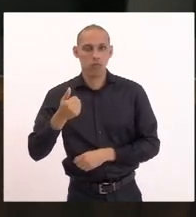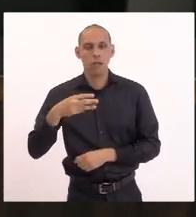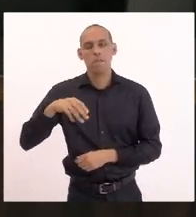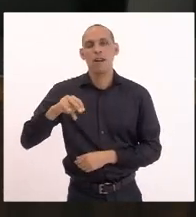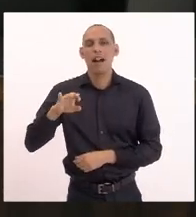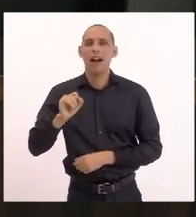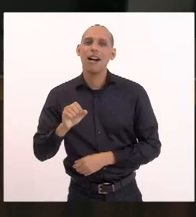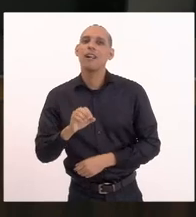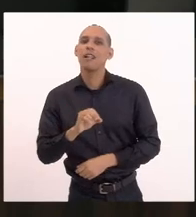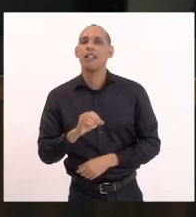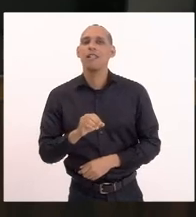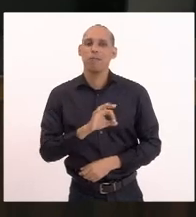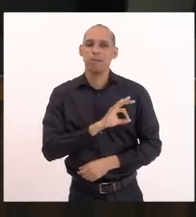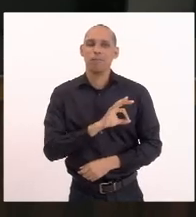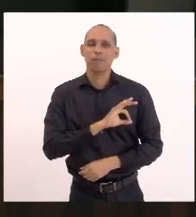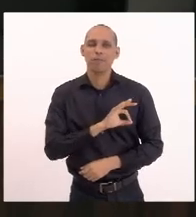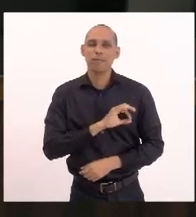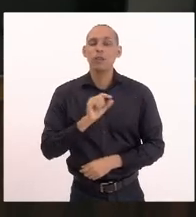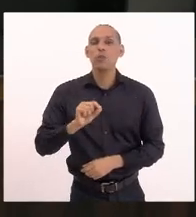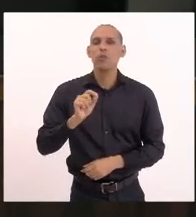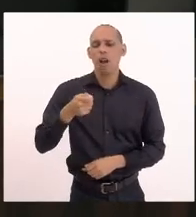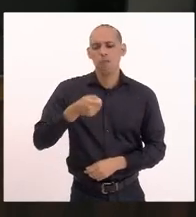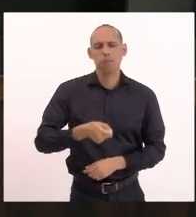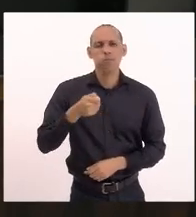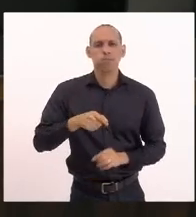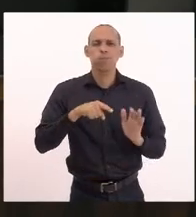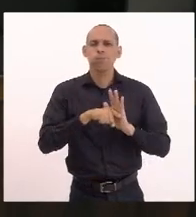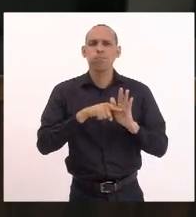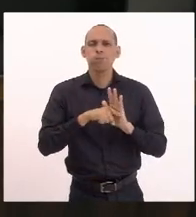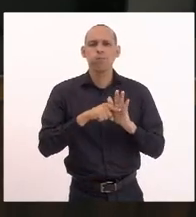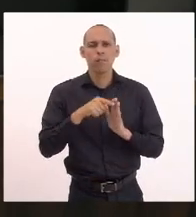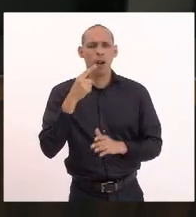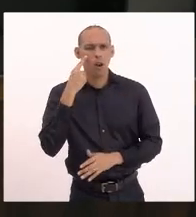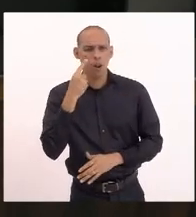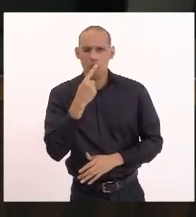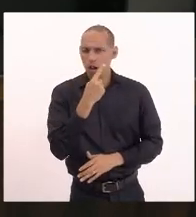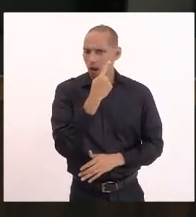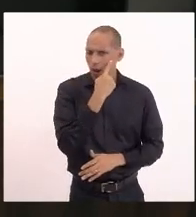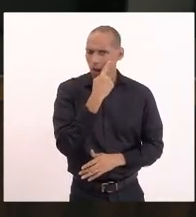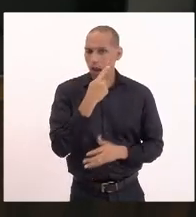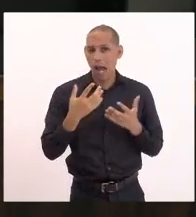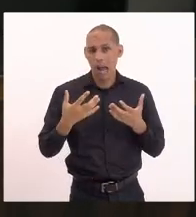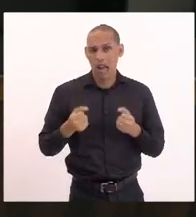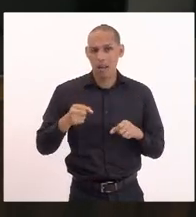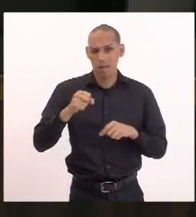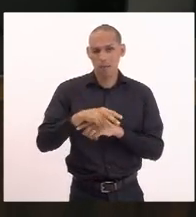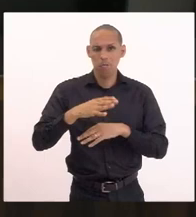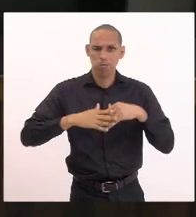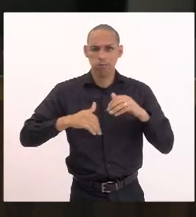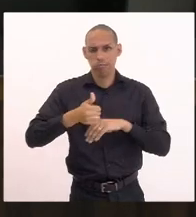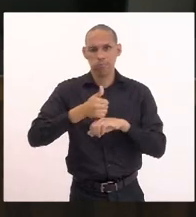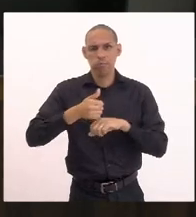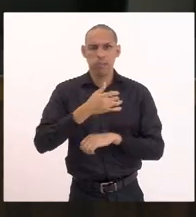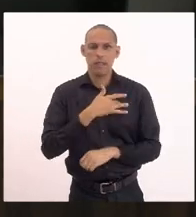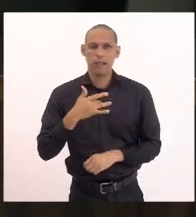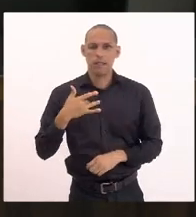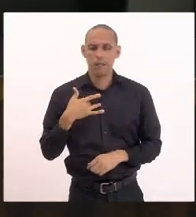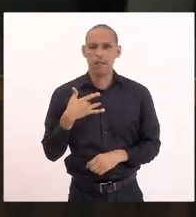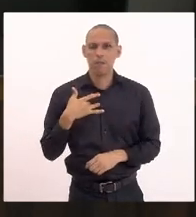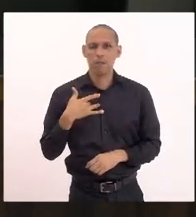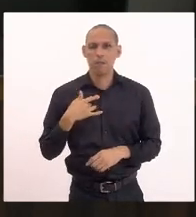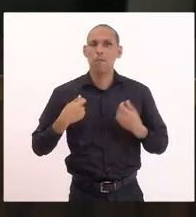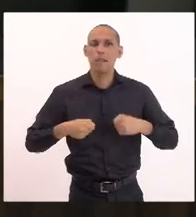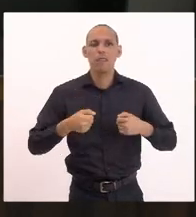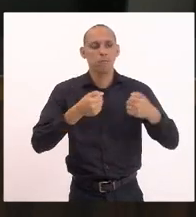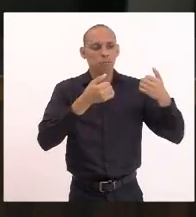a obrigatoriedade de realização de exame oftalmológico na admissão de profissionais da saúde. Pendendo de pareceres